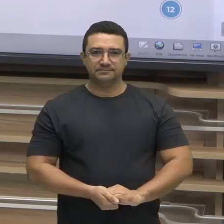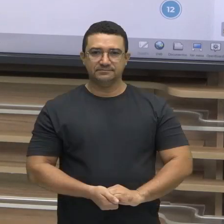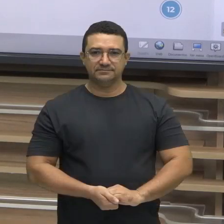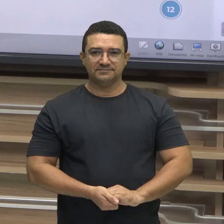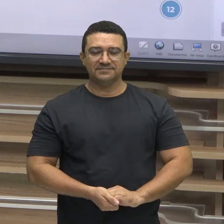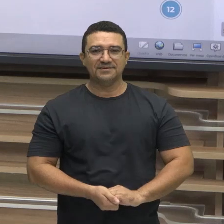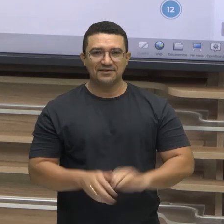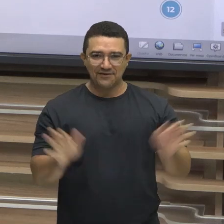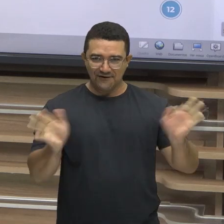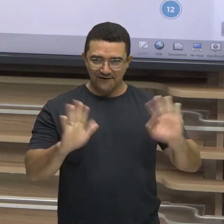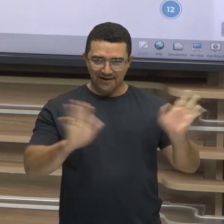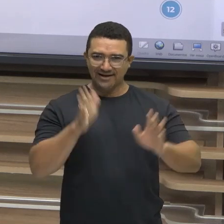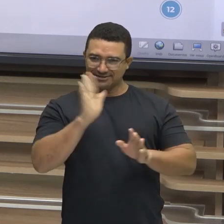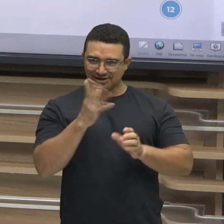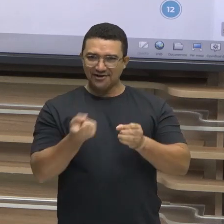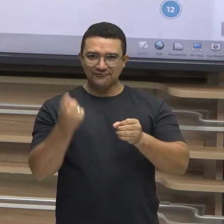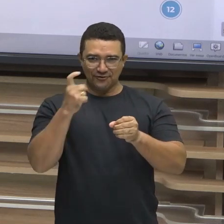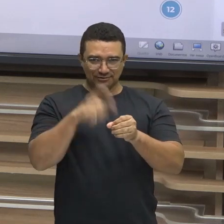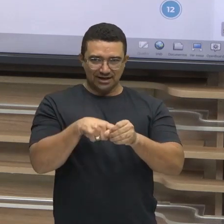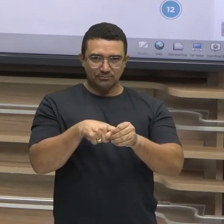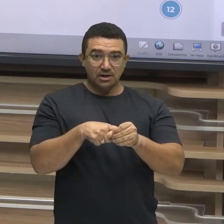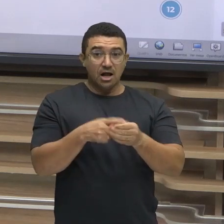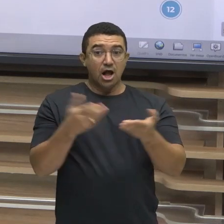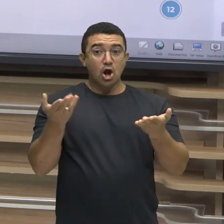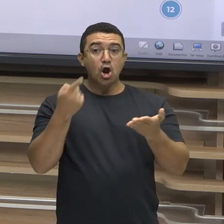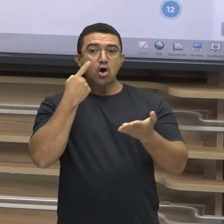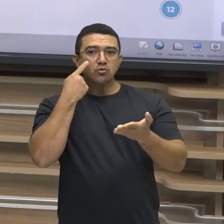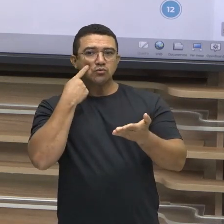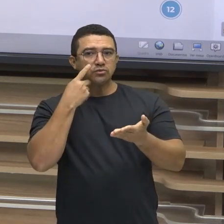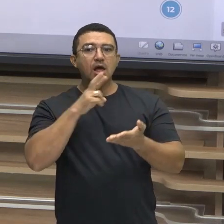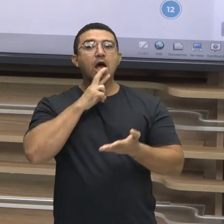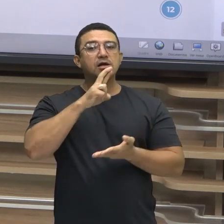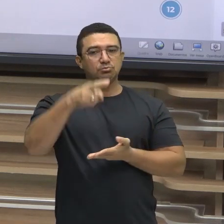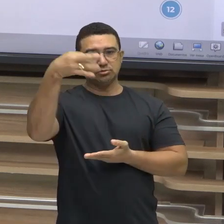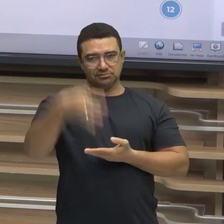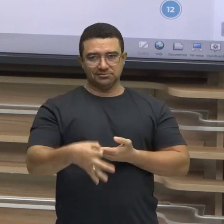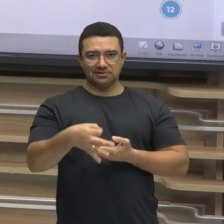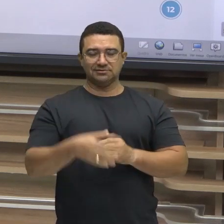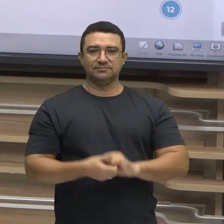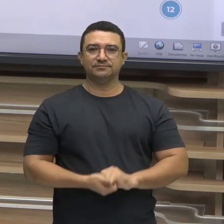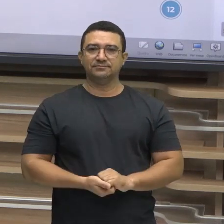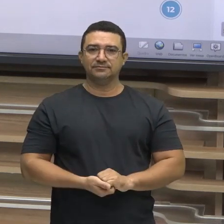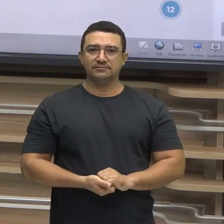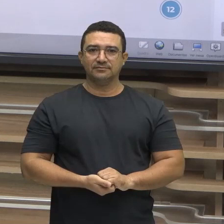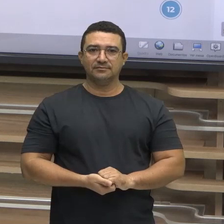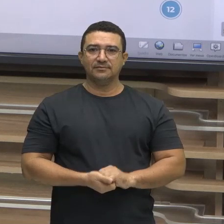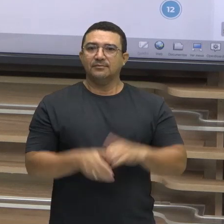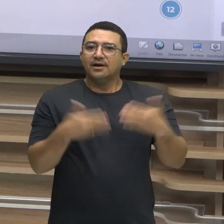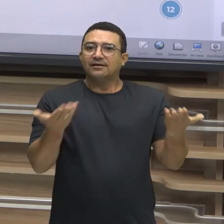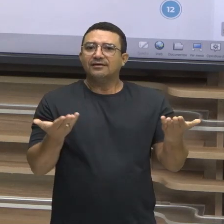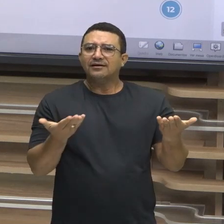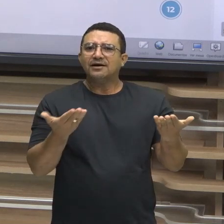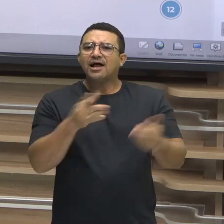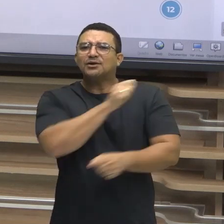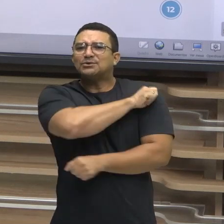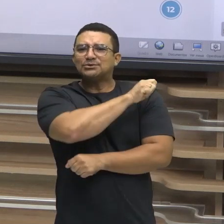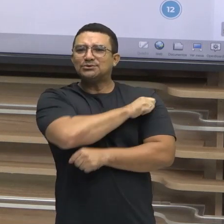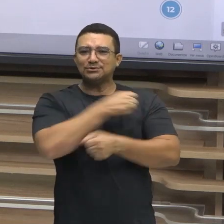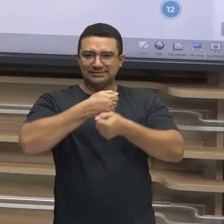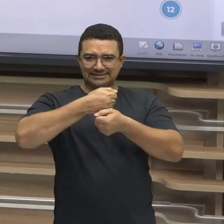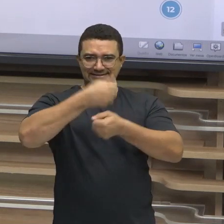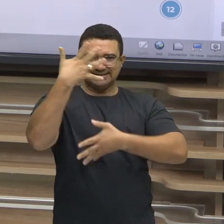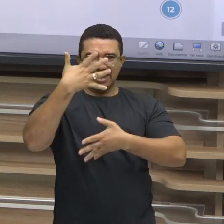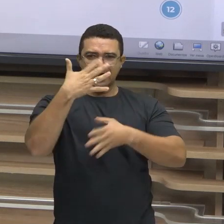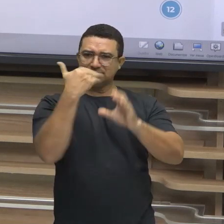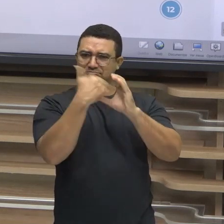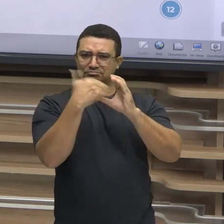Hello again! Voltamos agora para a gente conferir as nossas respostas. Mas eu não sei cadê o povo aqui do nosso chat, gente. Vamos lá colocar